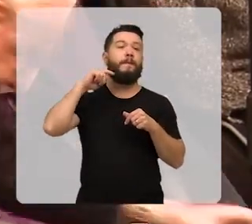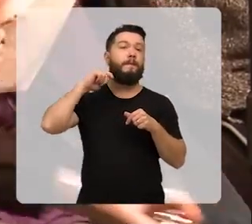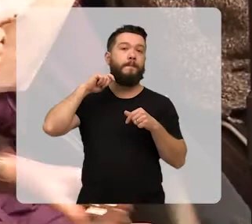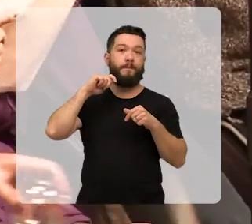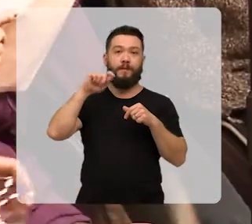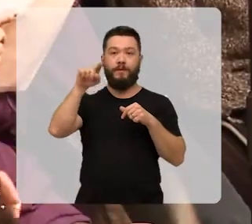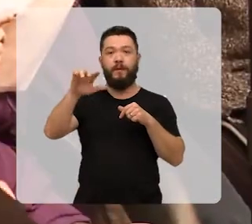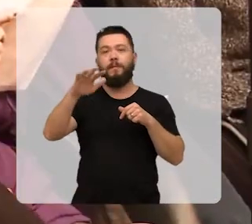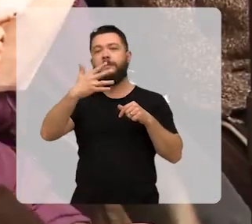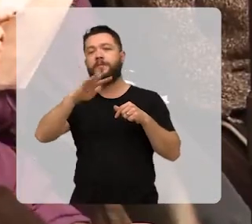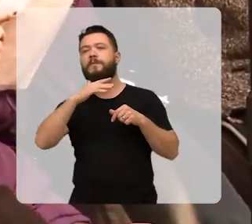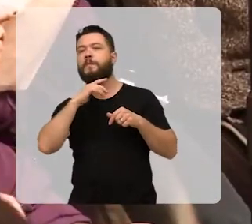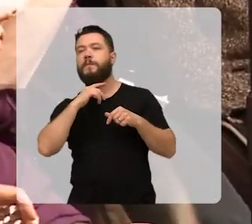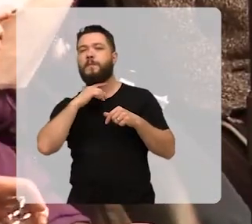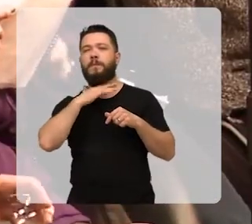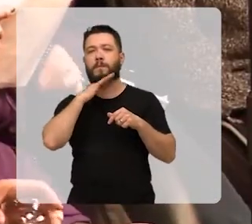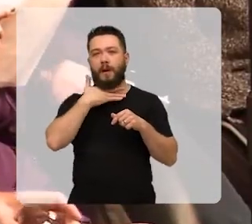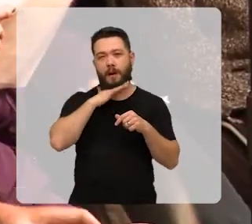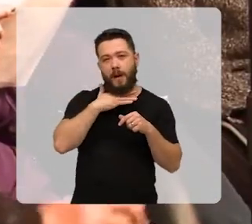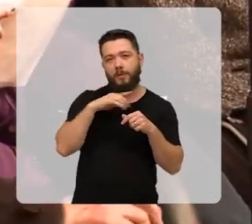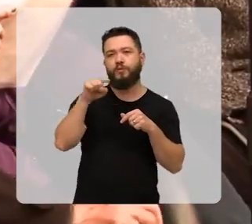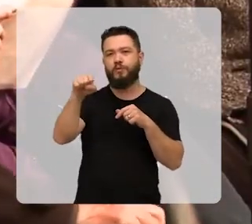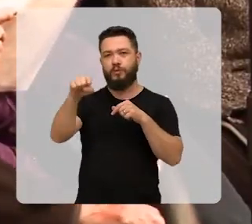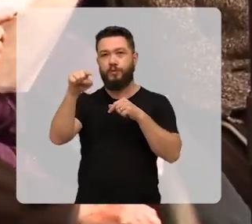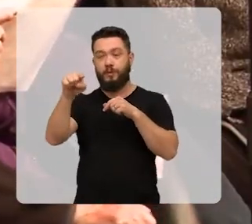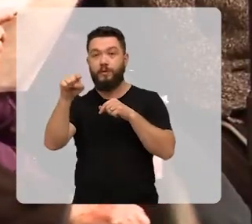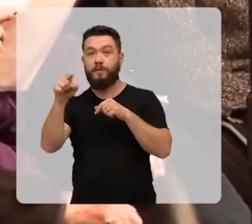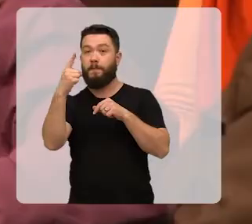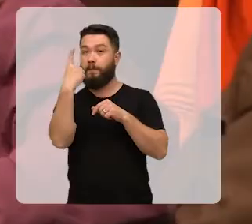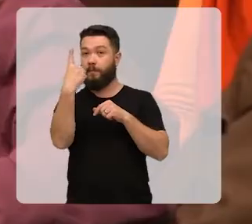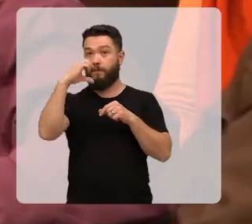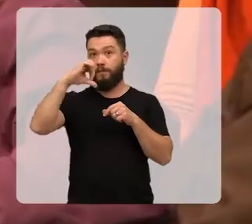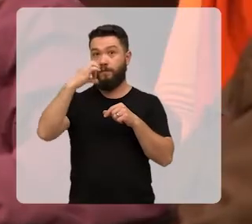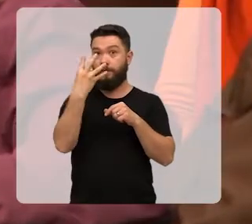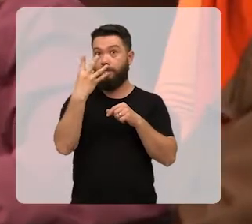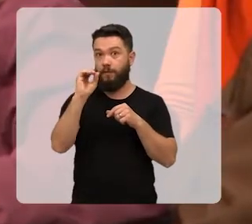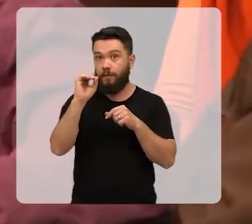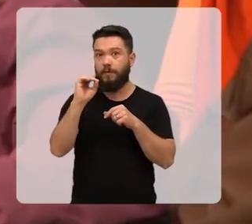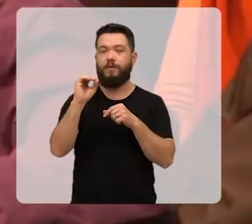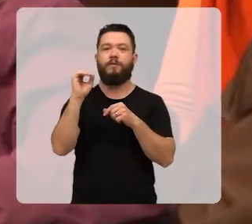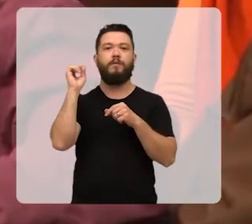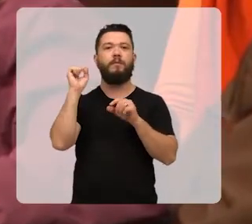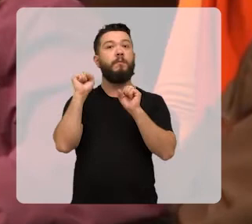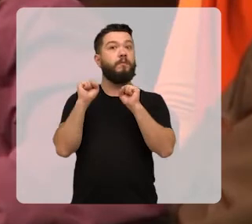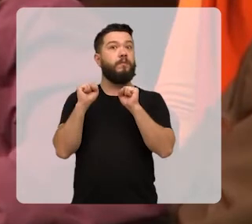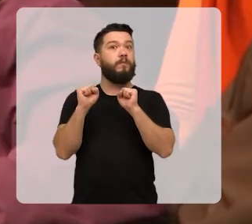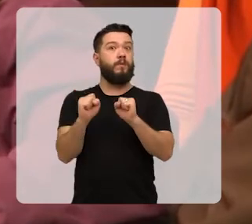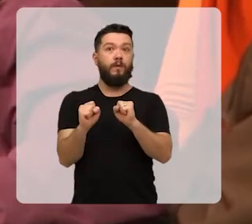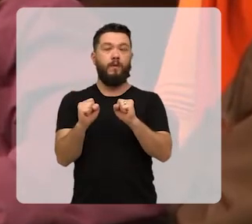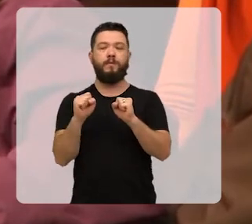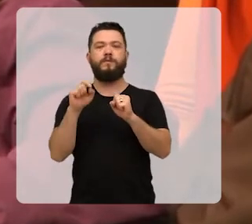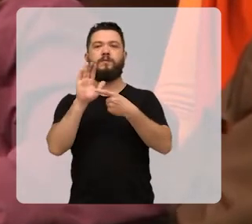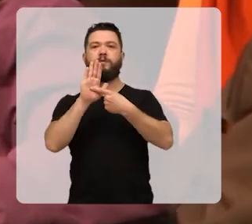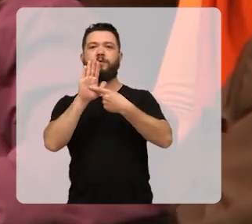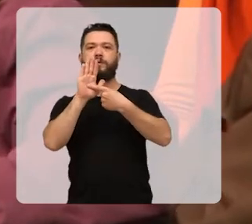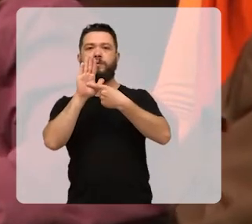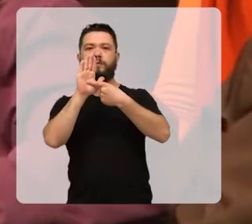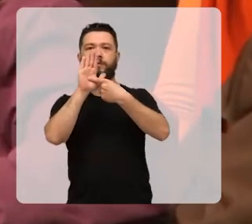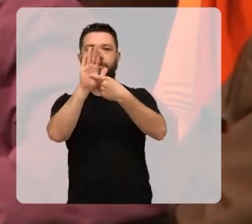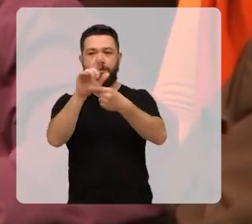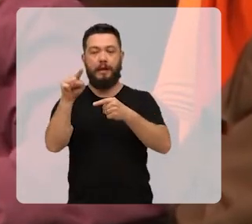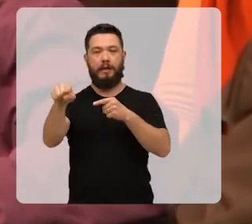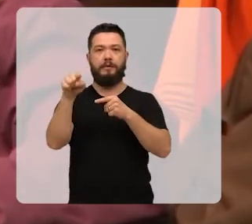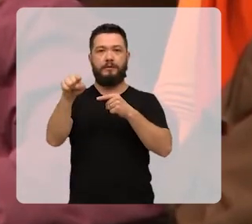a população judaica foi obrigada a se registrar que pode ser considerada a sua condenação à